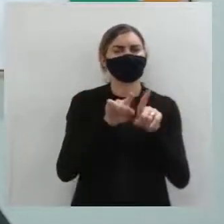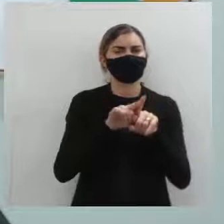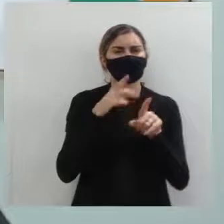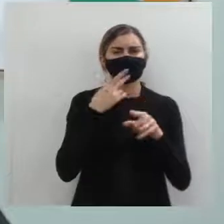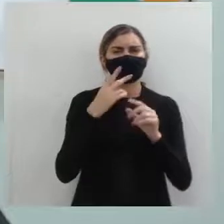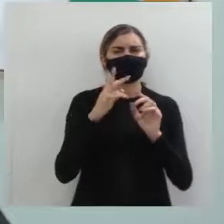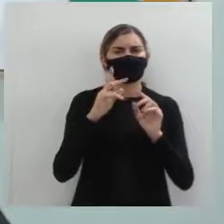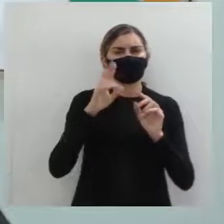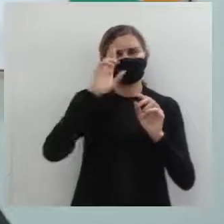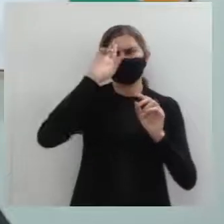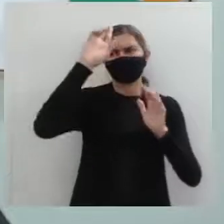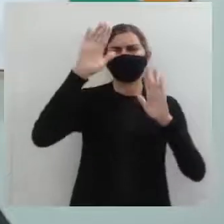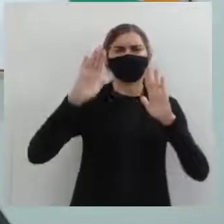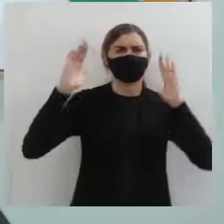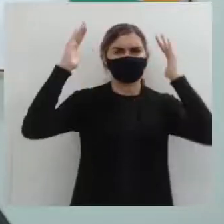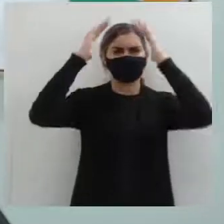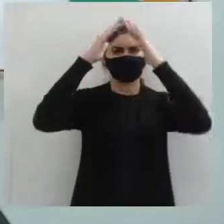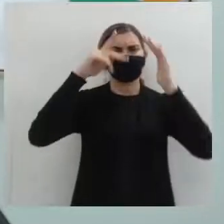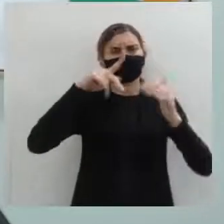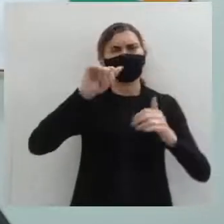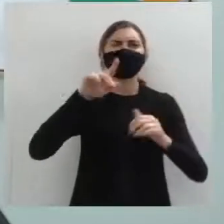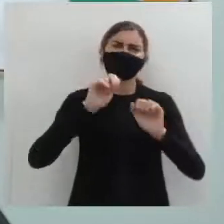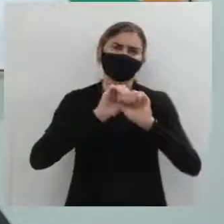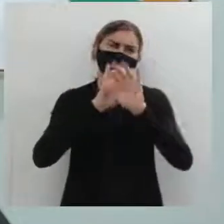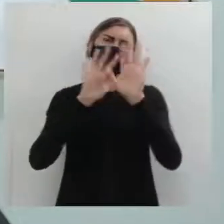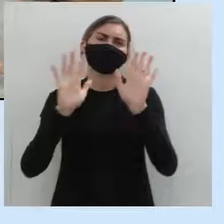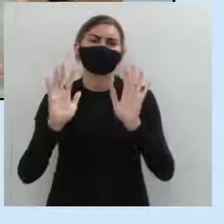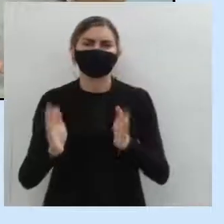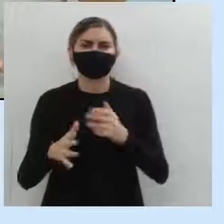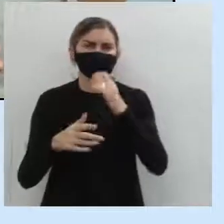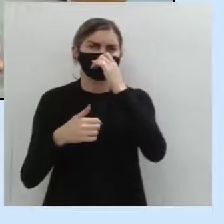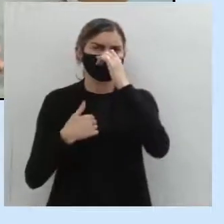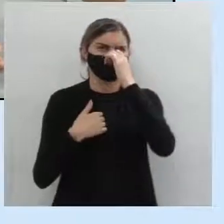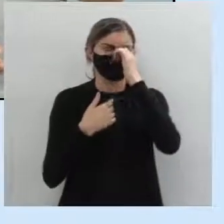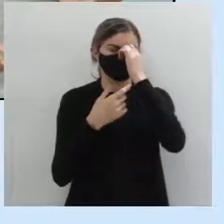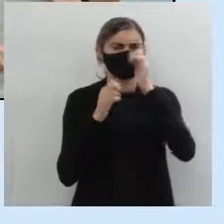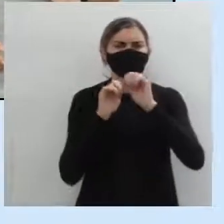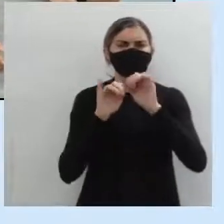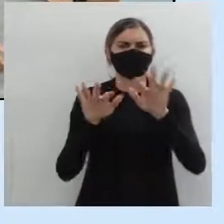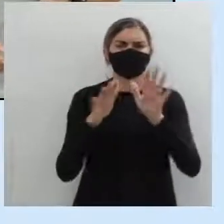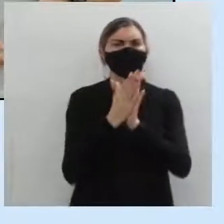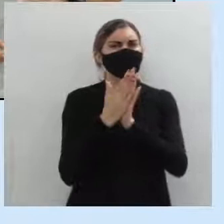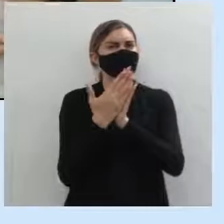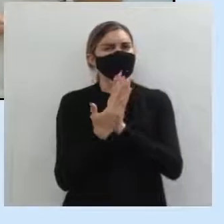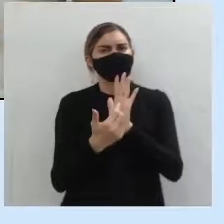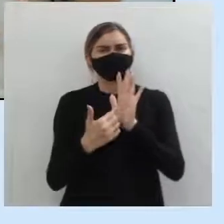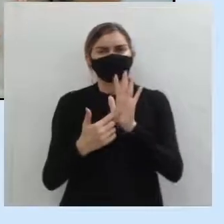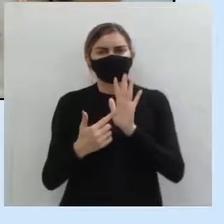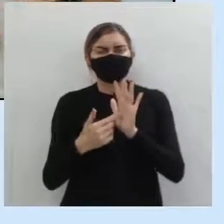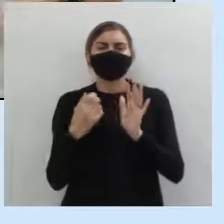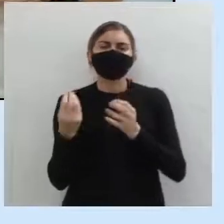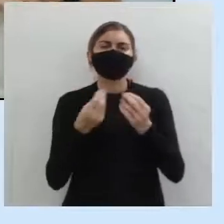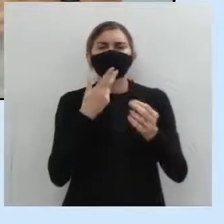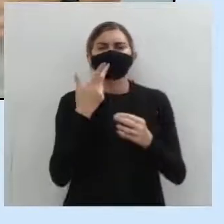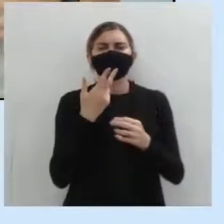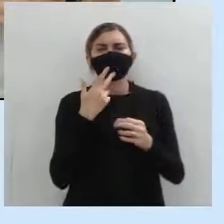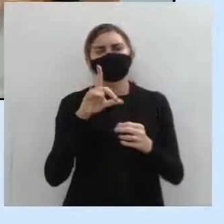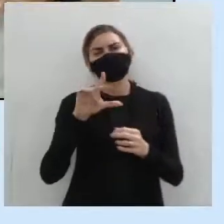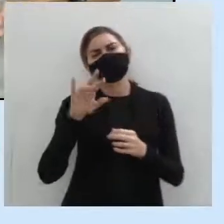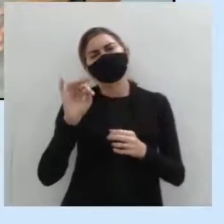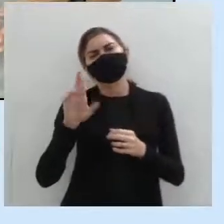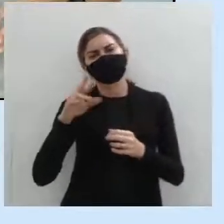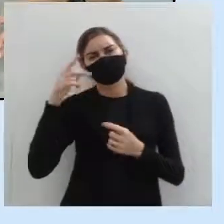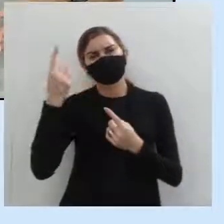poder do Papa. Já ficou claro isso, em favor da difusão da Bíblia. Como falei, Lutero